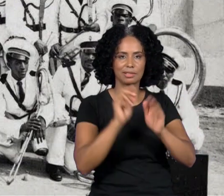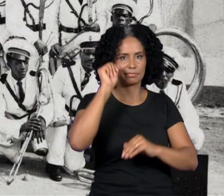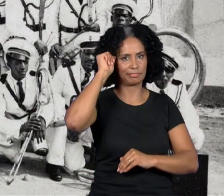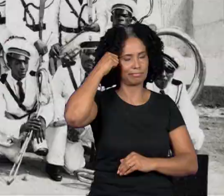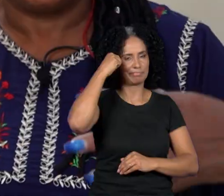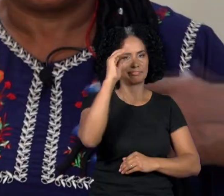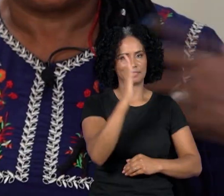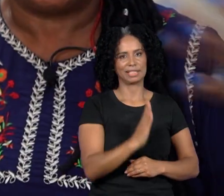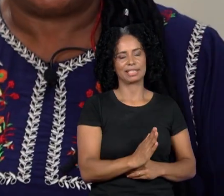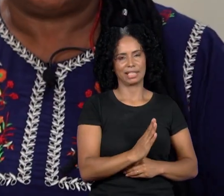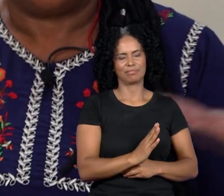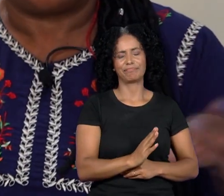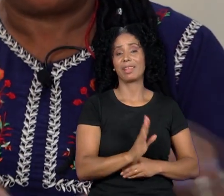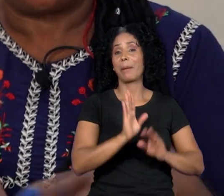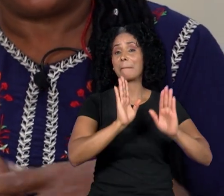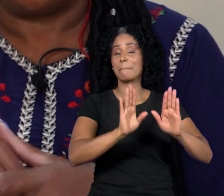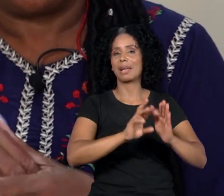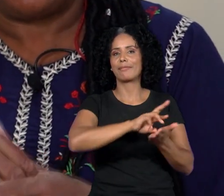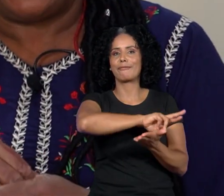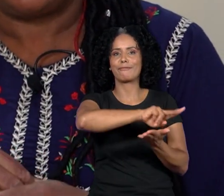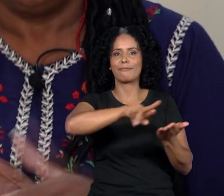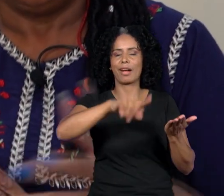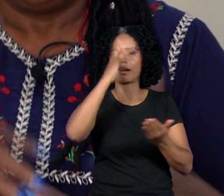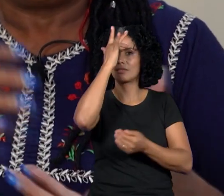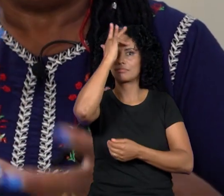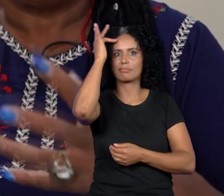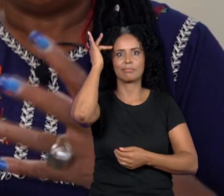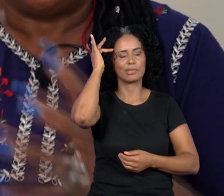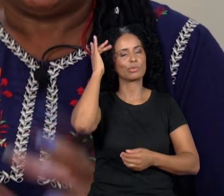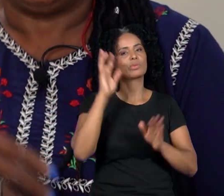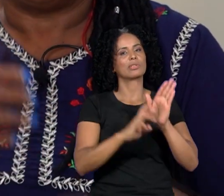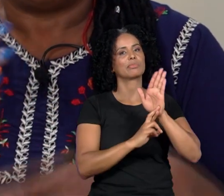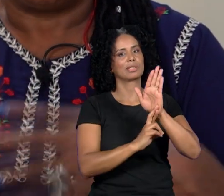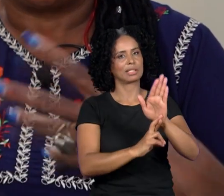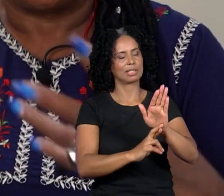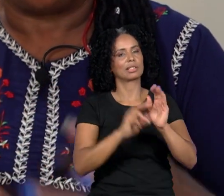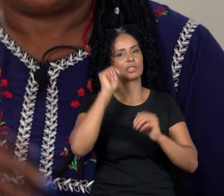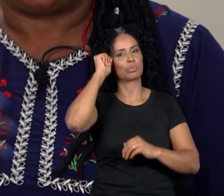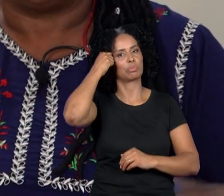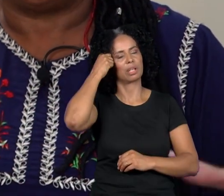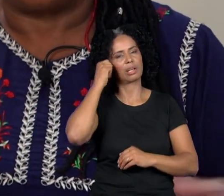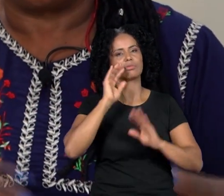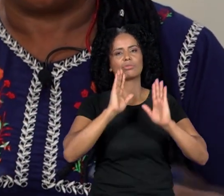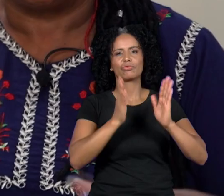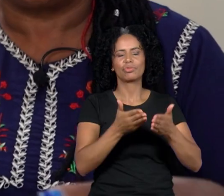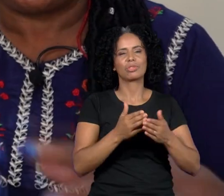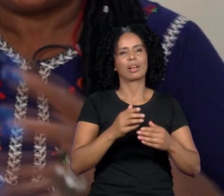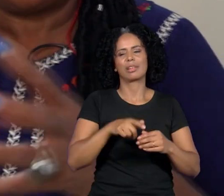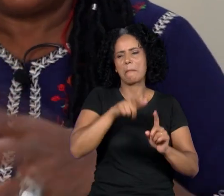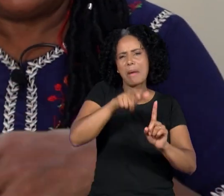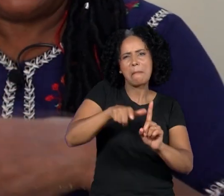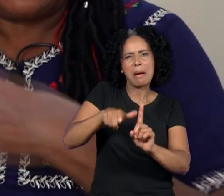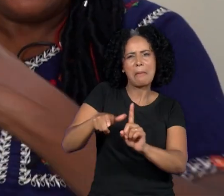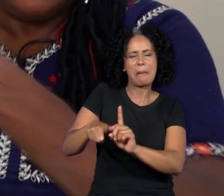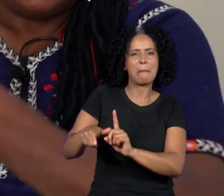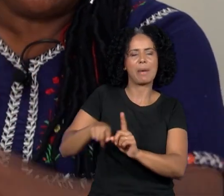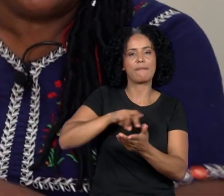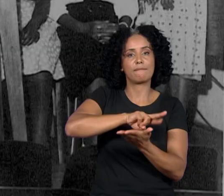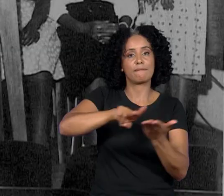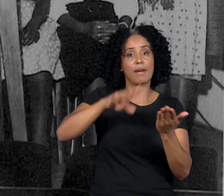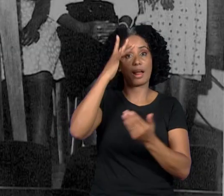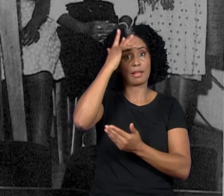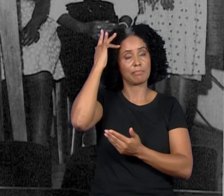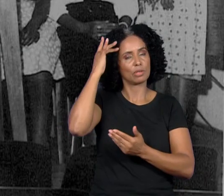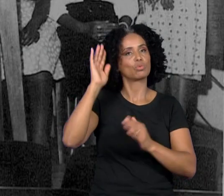vários intelectuais, né, dentro da Frente Negra Brasileira, contribuíram, Abdias Nascimento, vários outros, para que a Laudelina,